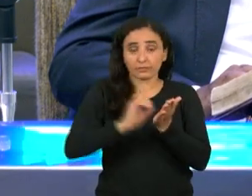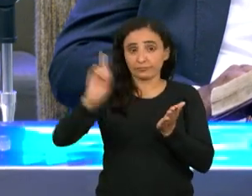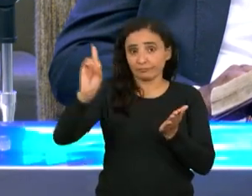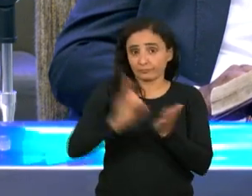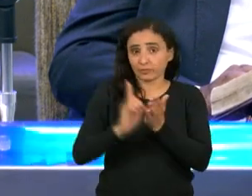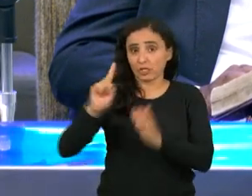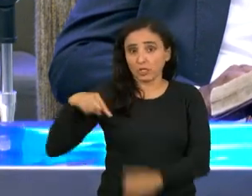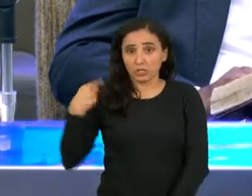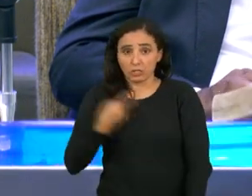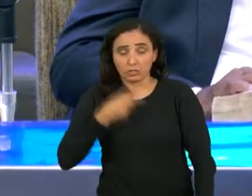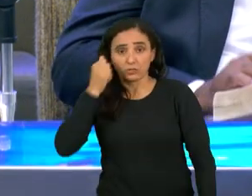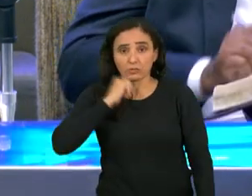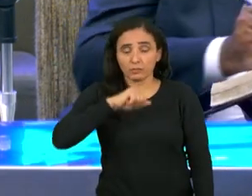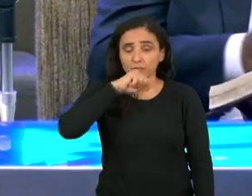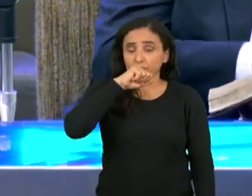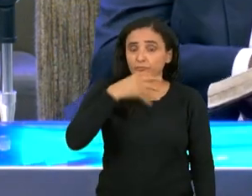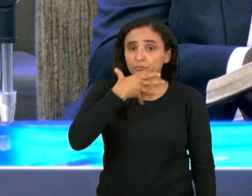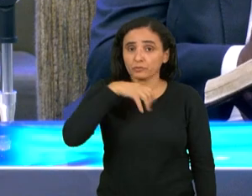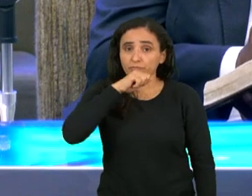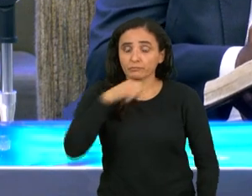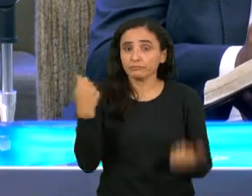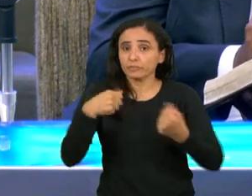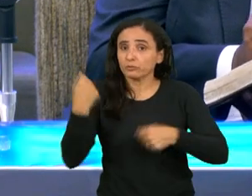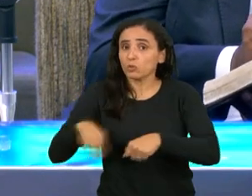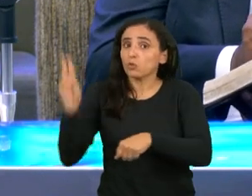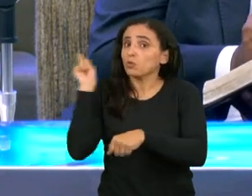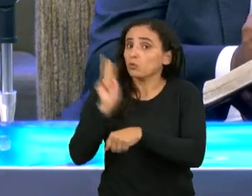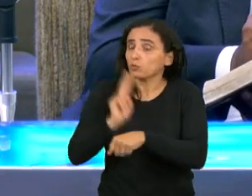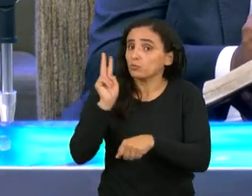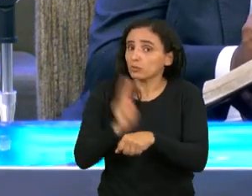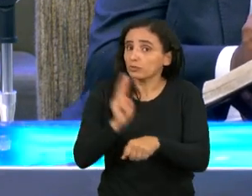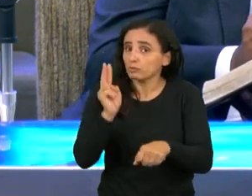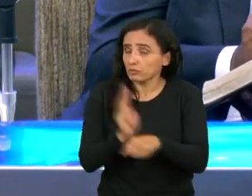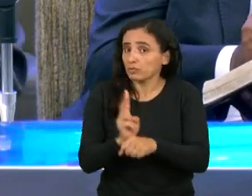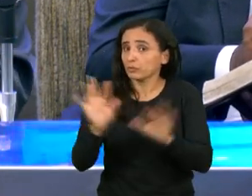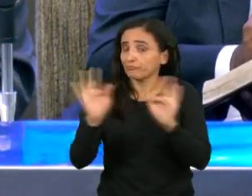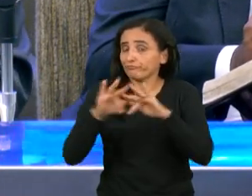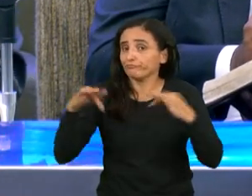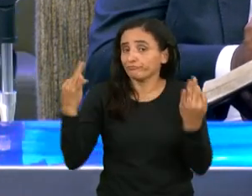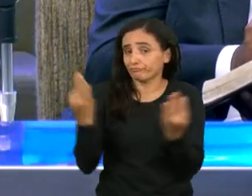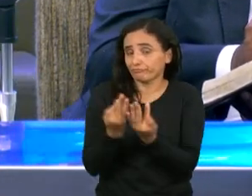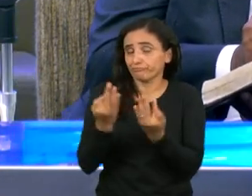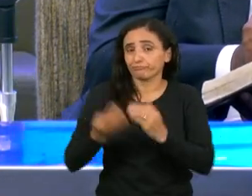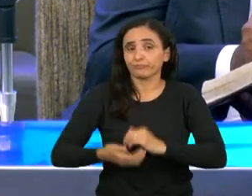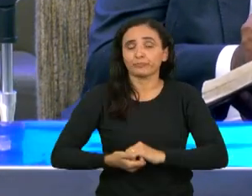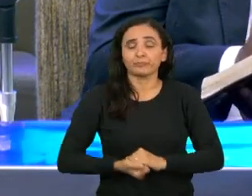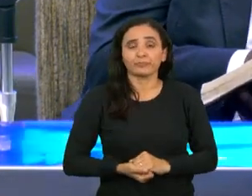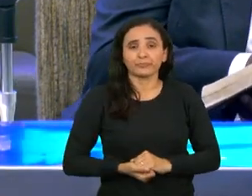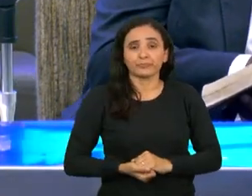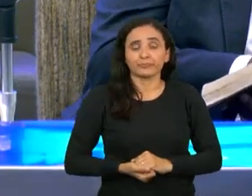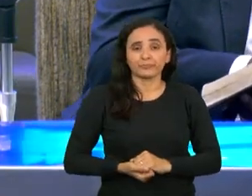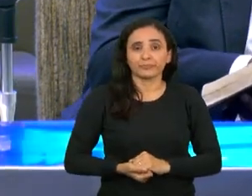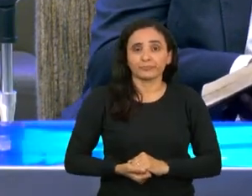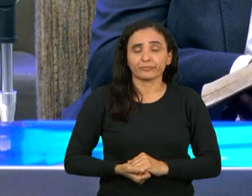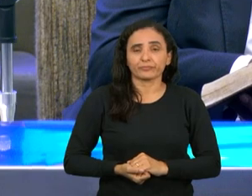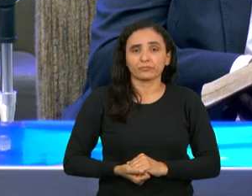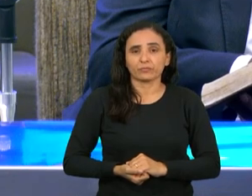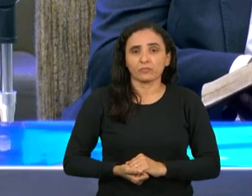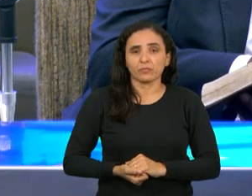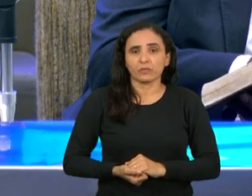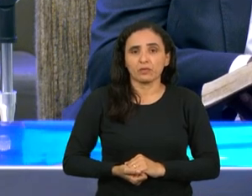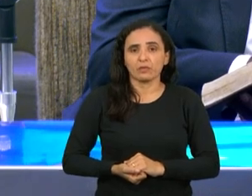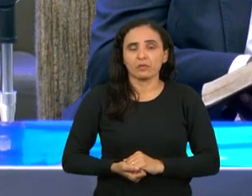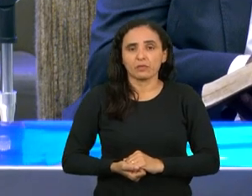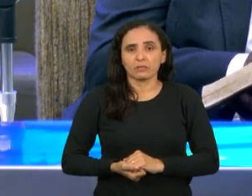como pais devemos velar tem um cuidado não é nós vamos citar Se chegarmos a esse ponto alguns